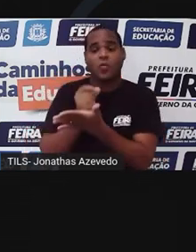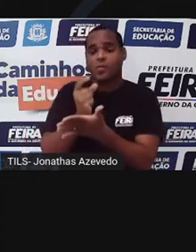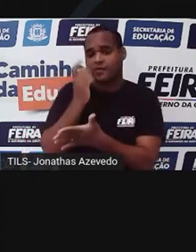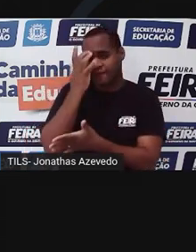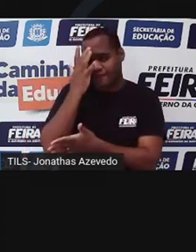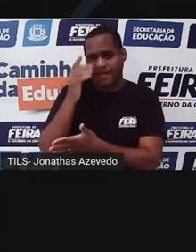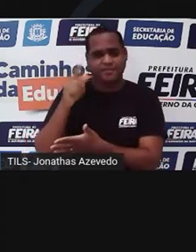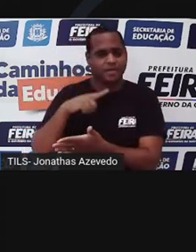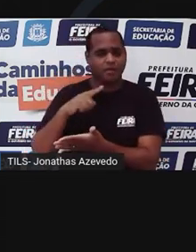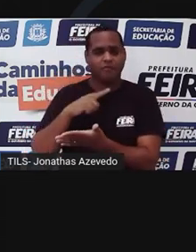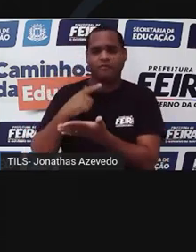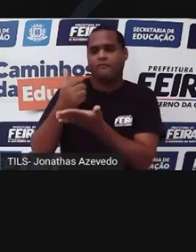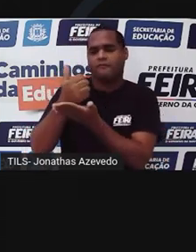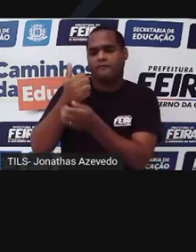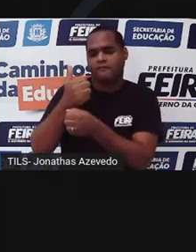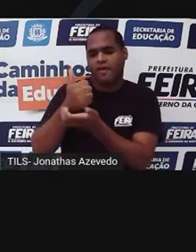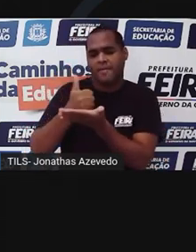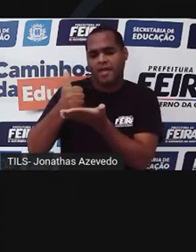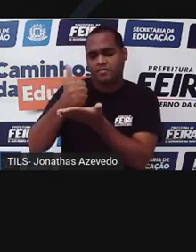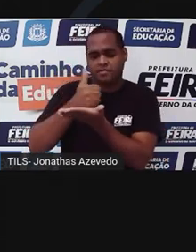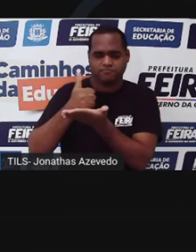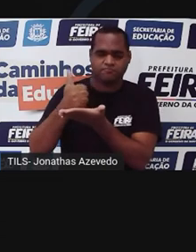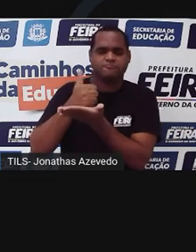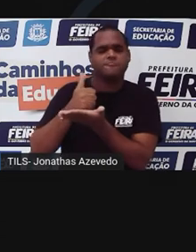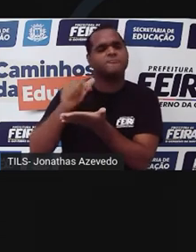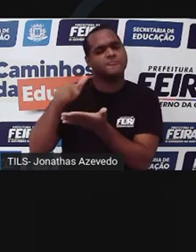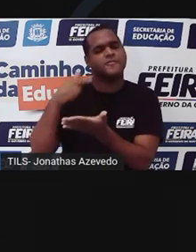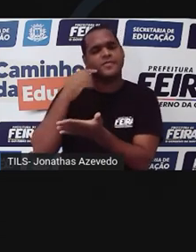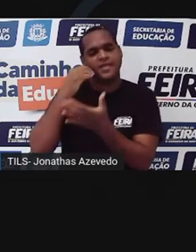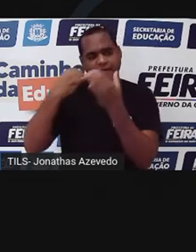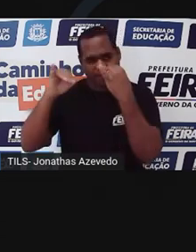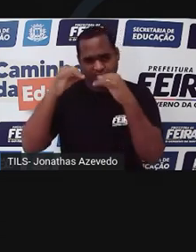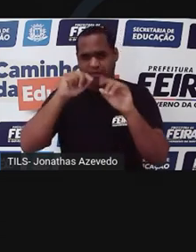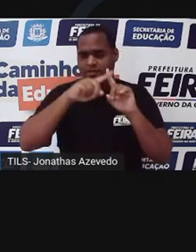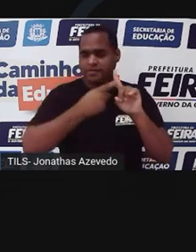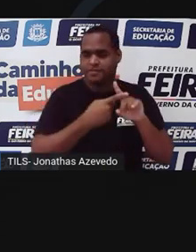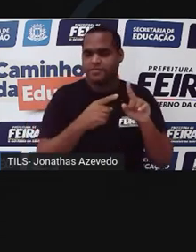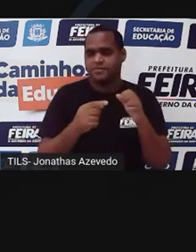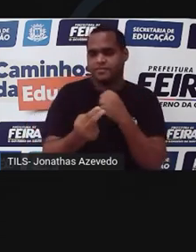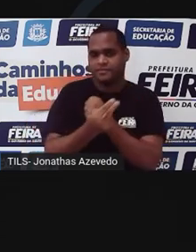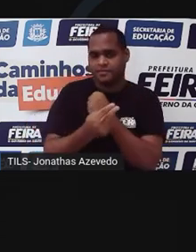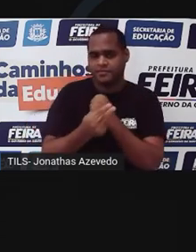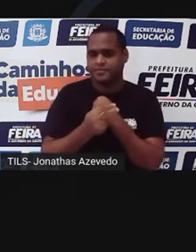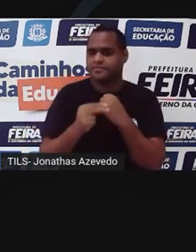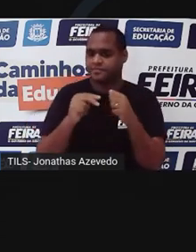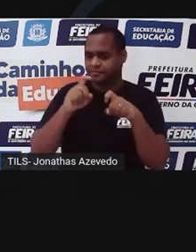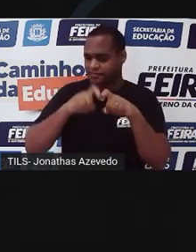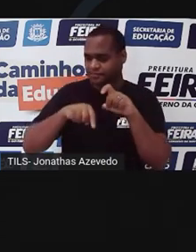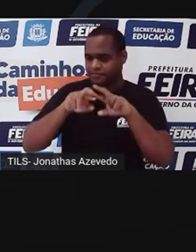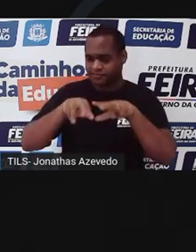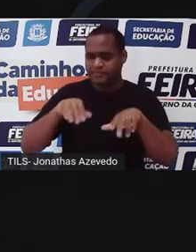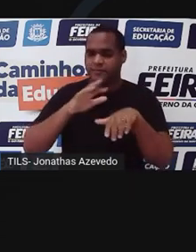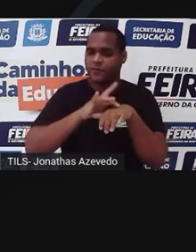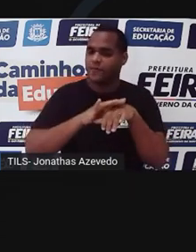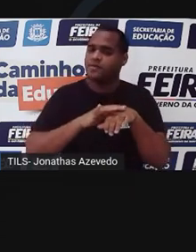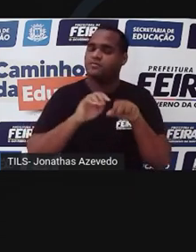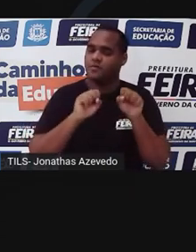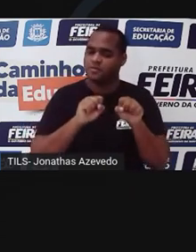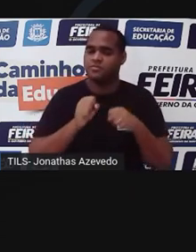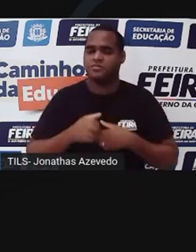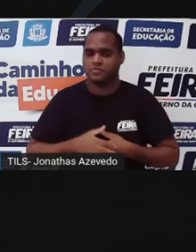facilmente nas farmácias e além de evitar a gravidez protege contra infecções sexualmente transmissíveis